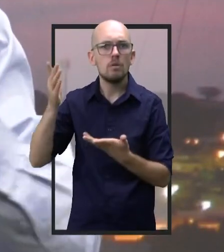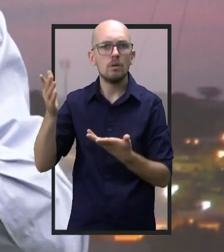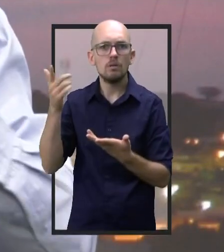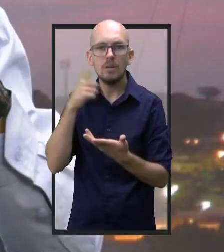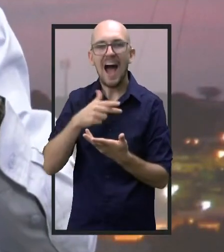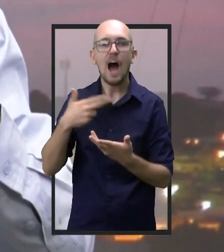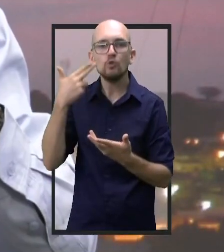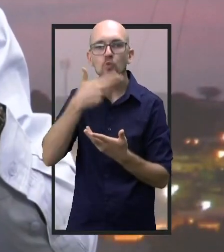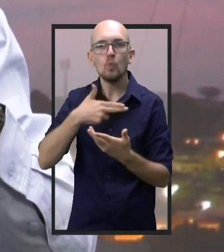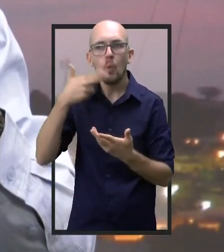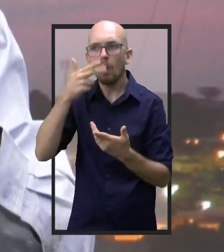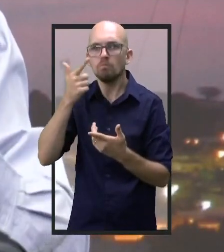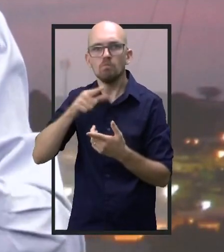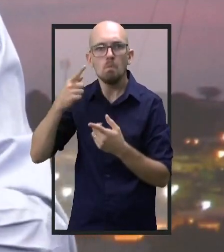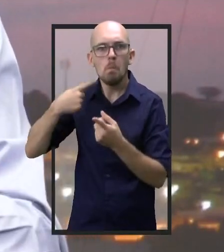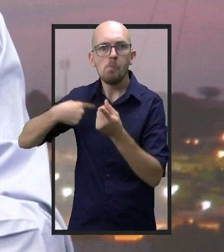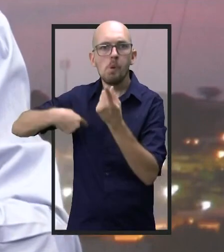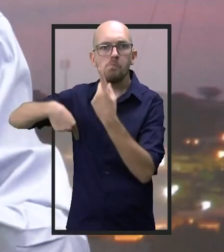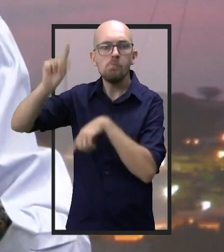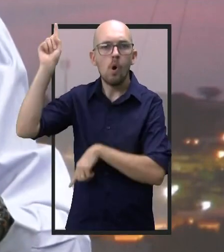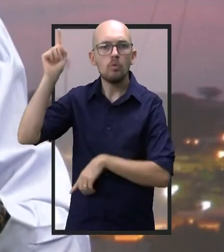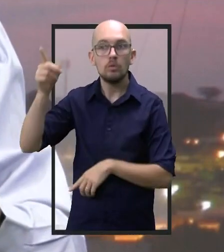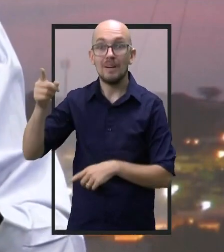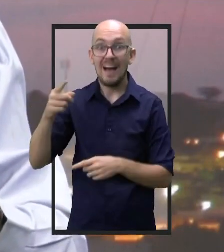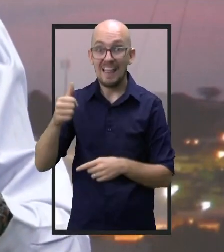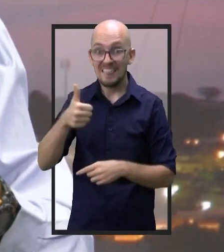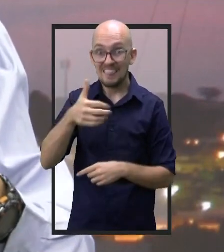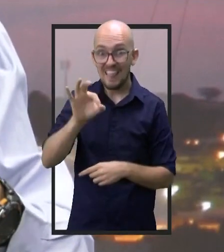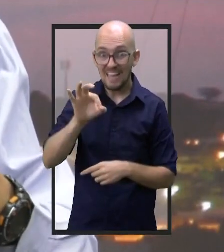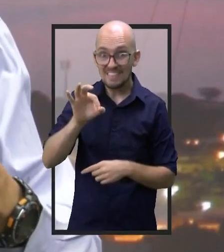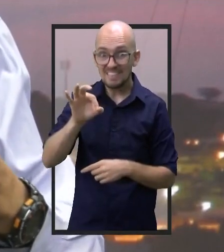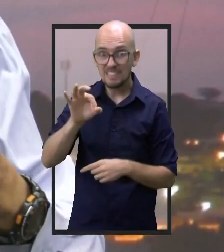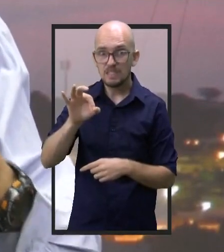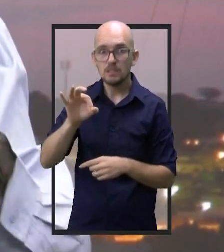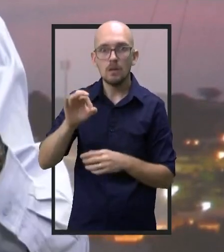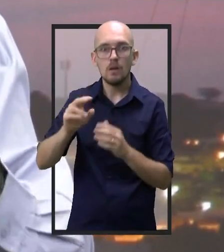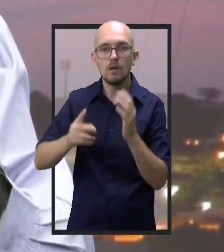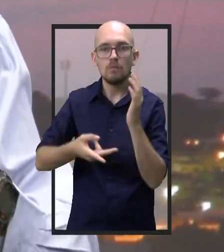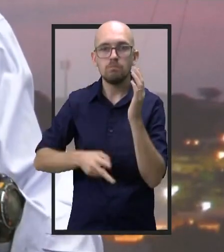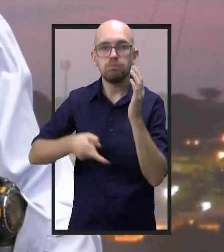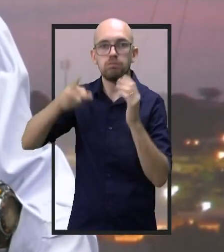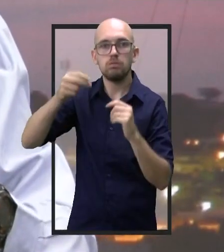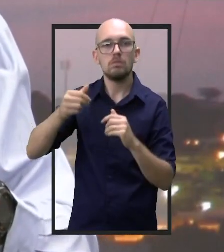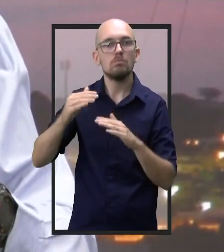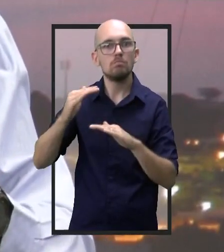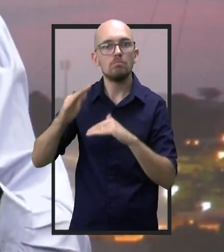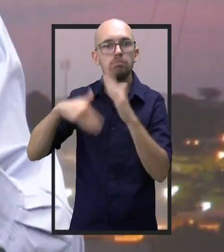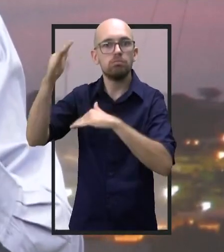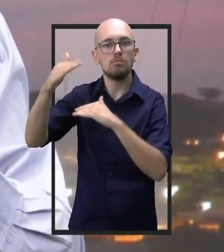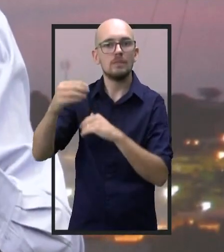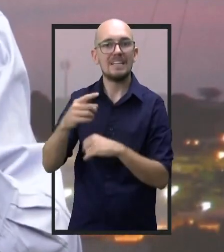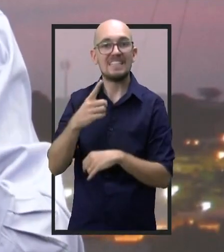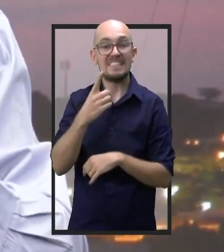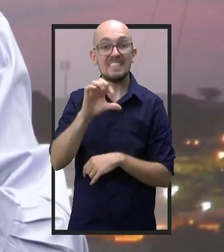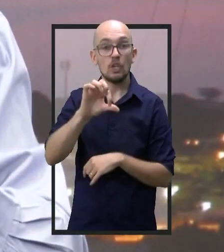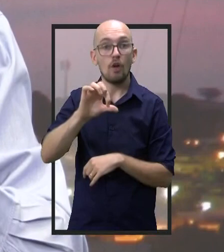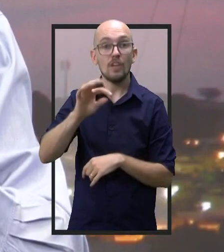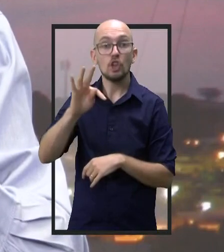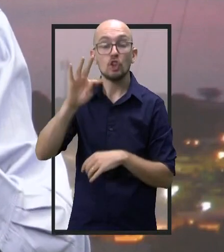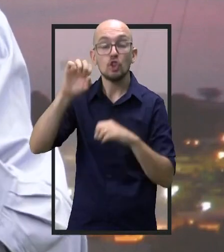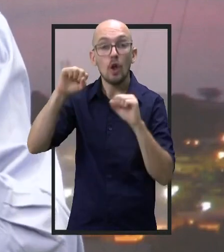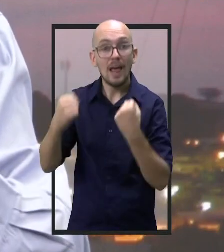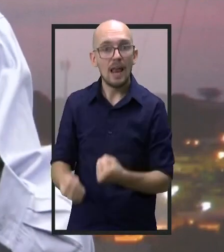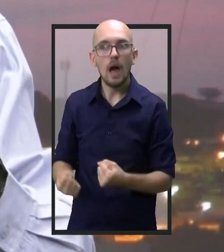de açúcar por hectare. Eles saíram de 10 e foram para 15, então com uma meta estratégica para 19 toneladas de açúcar por